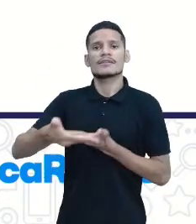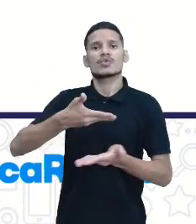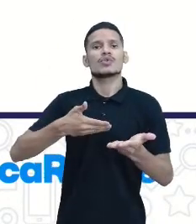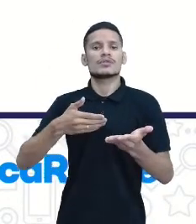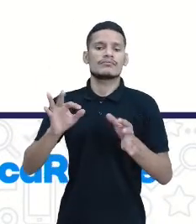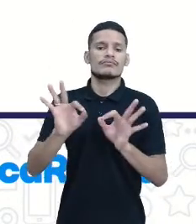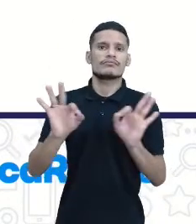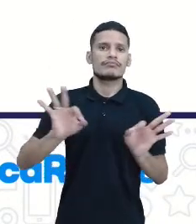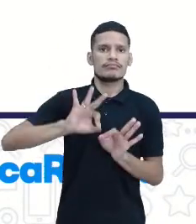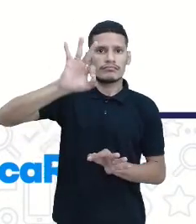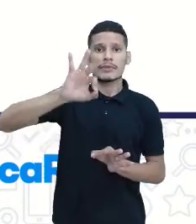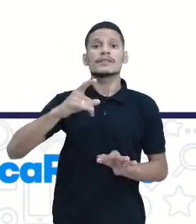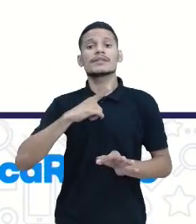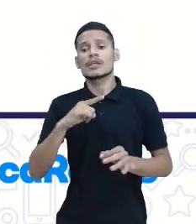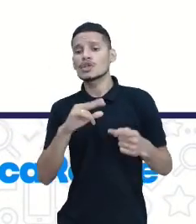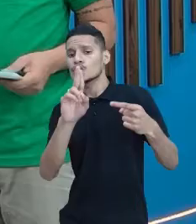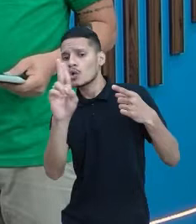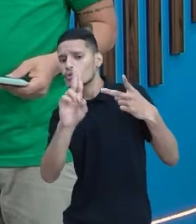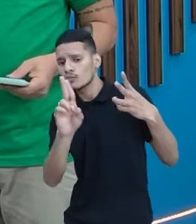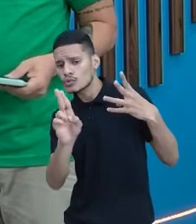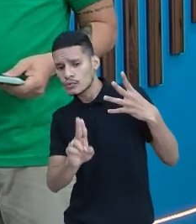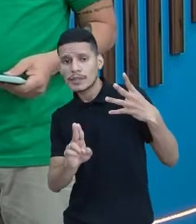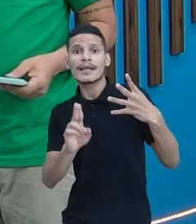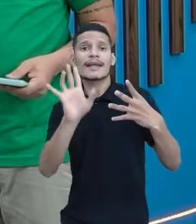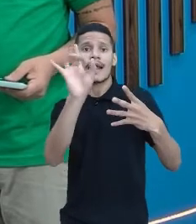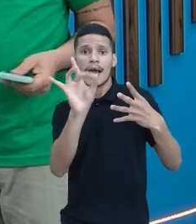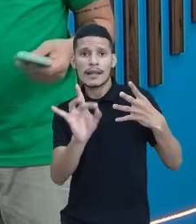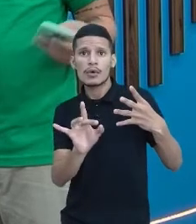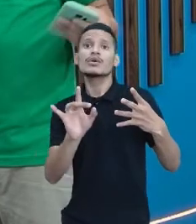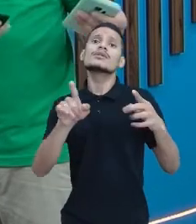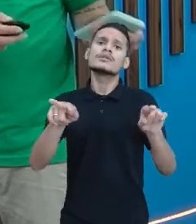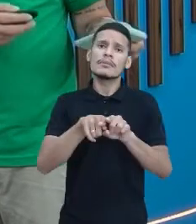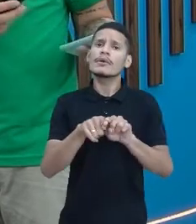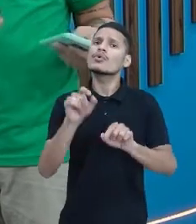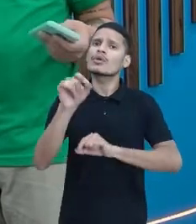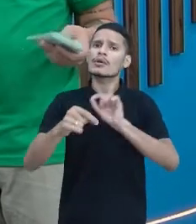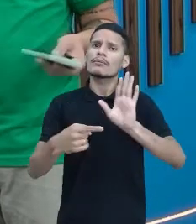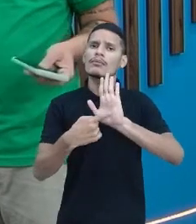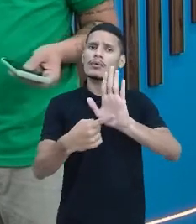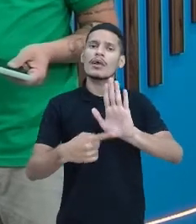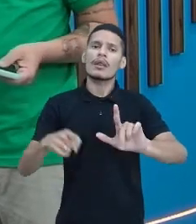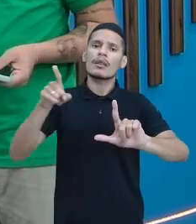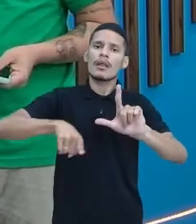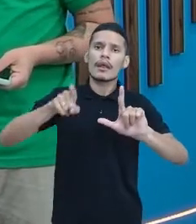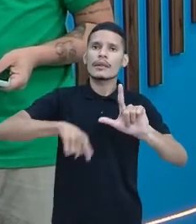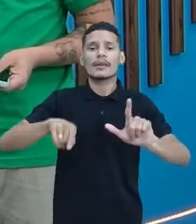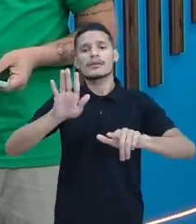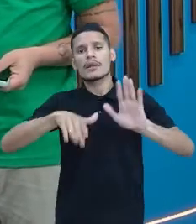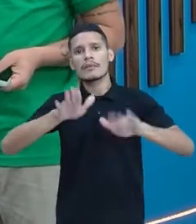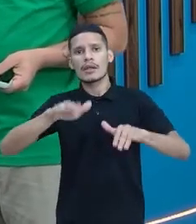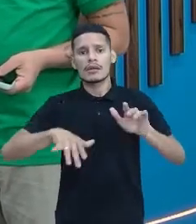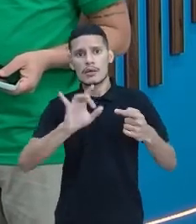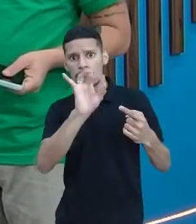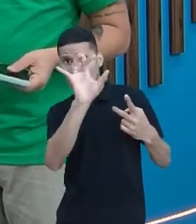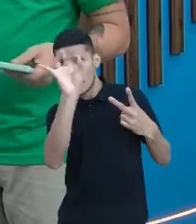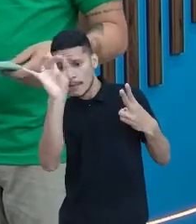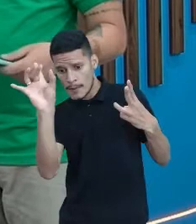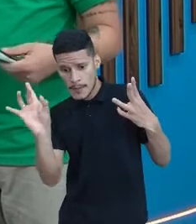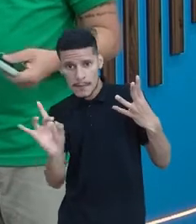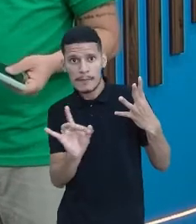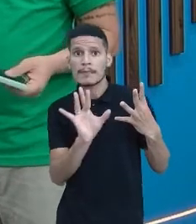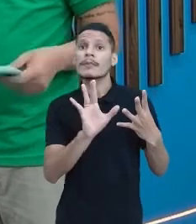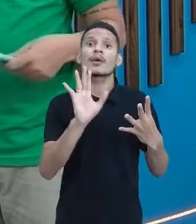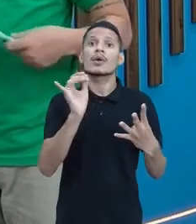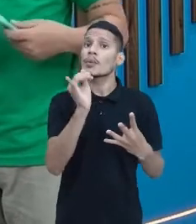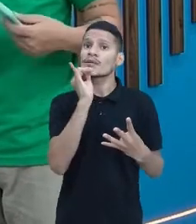um nome a cada lado, mas a gente também deu uma letra fazendo referência a cada elemento do triângulo retângulo. Então, nesse caso ali, eu vou